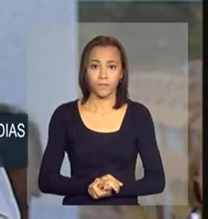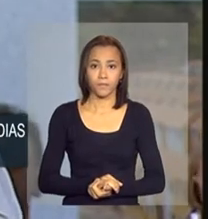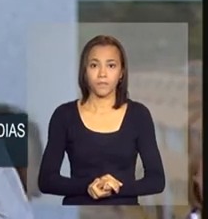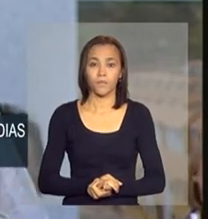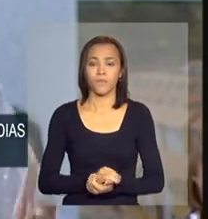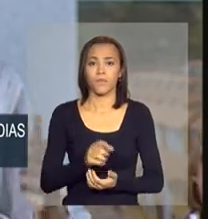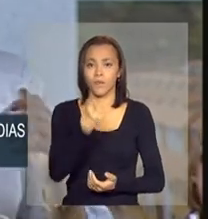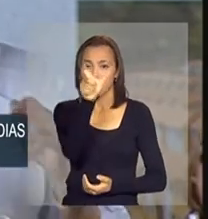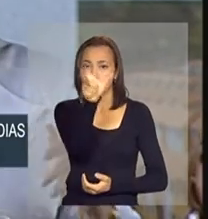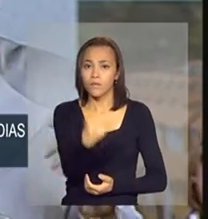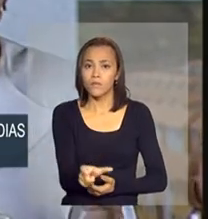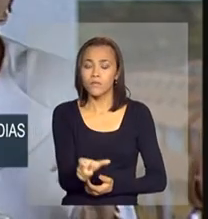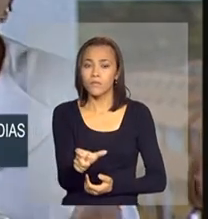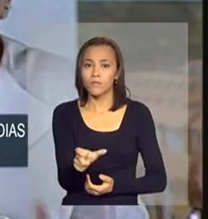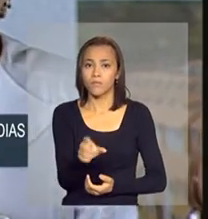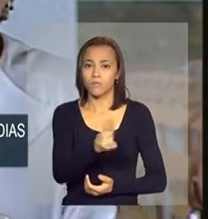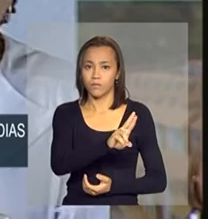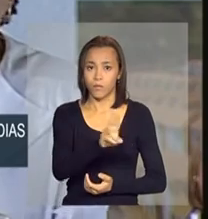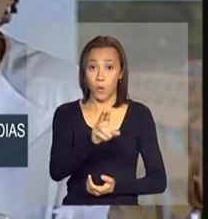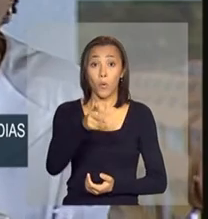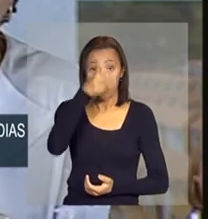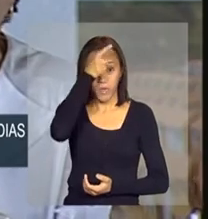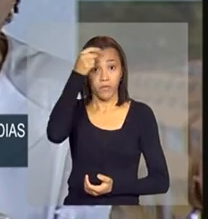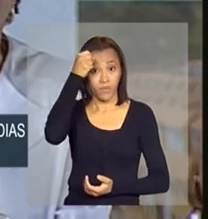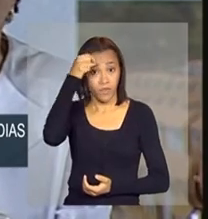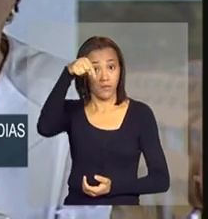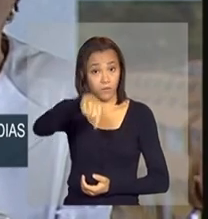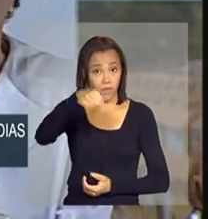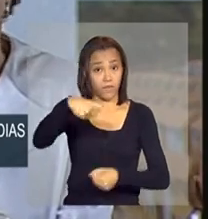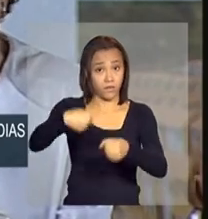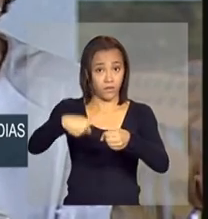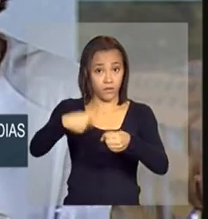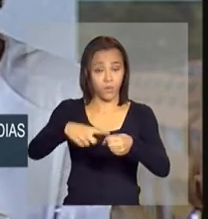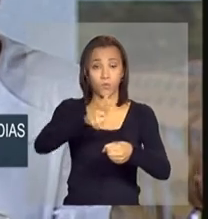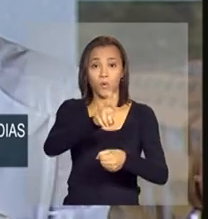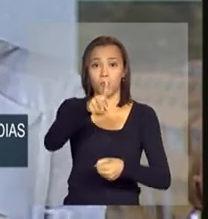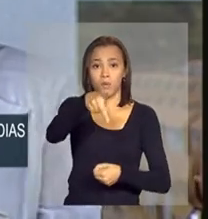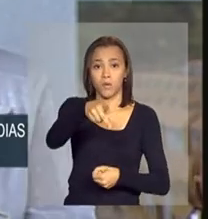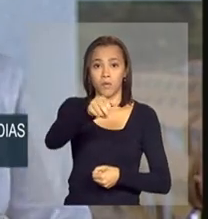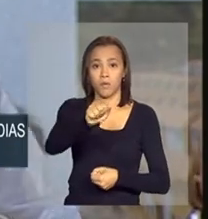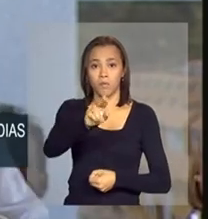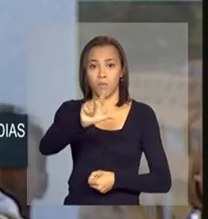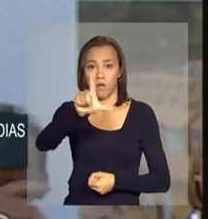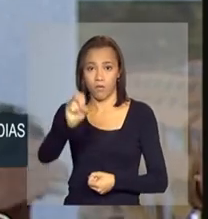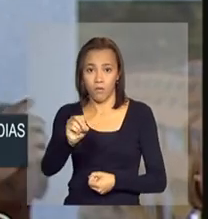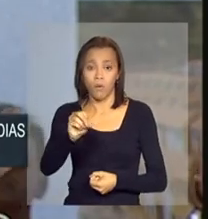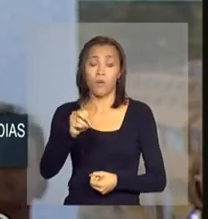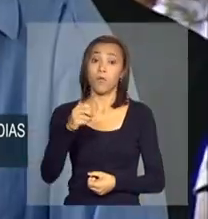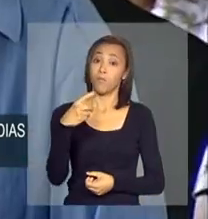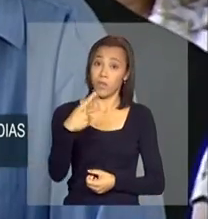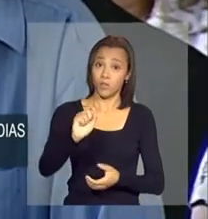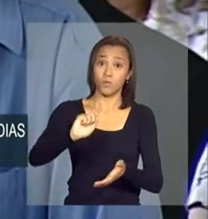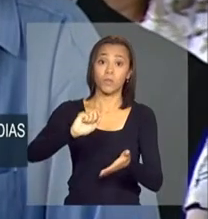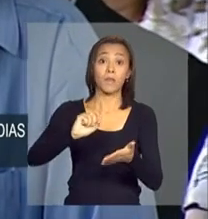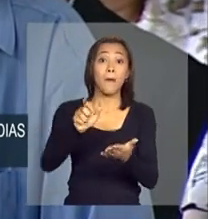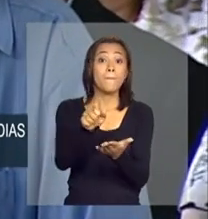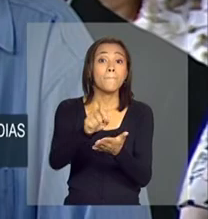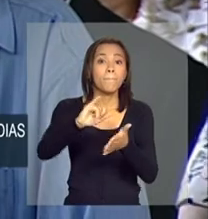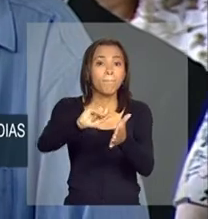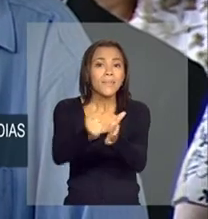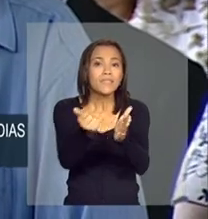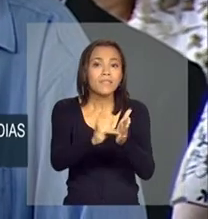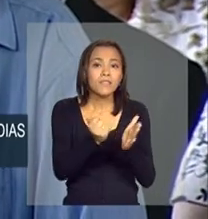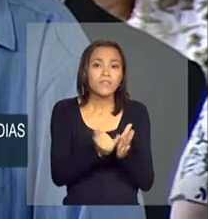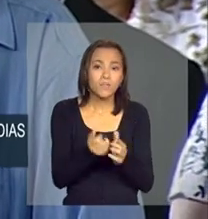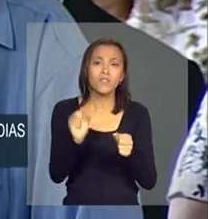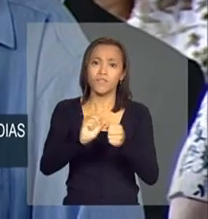e pela o Senhor Prefeito de Castanhal Paulo Titan pelas matrículas que nós que